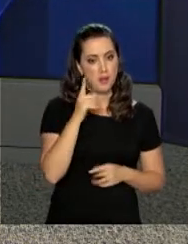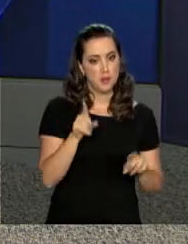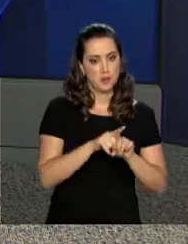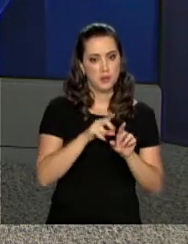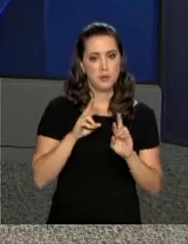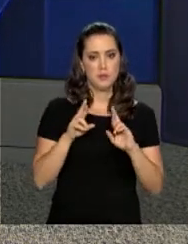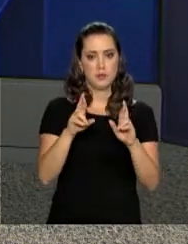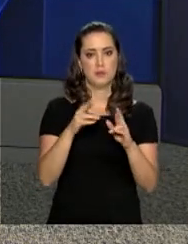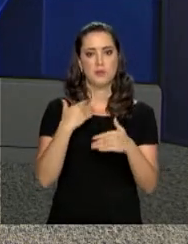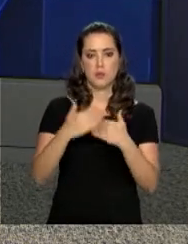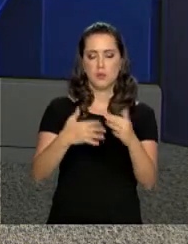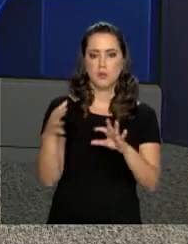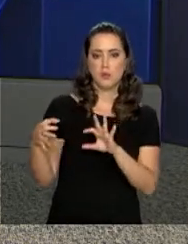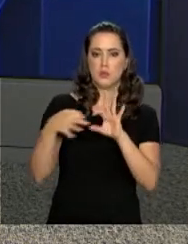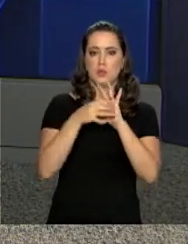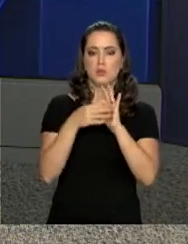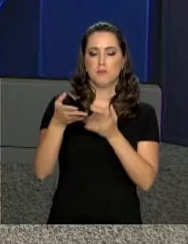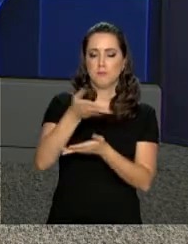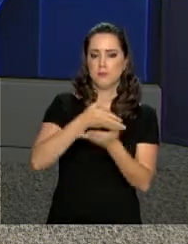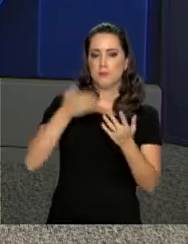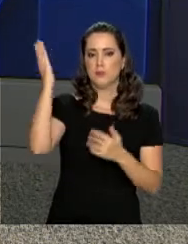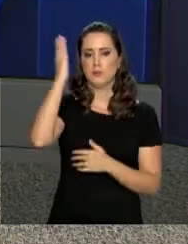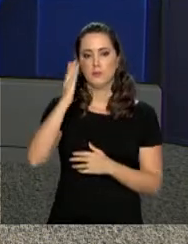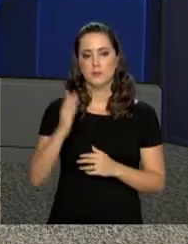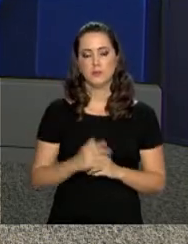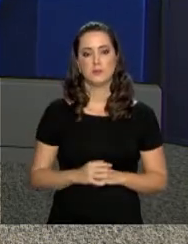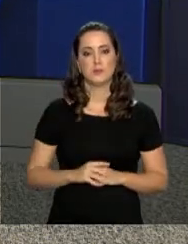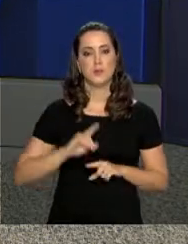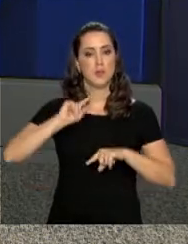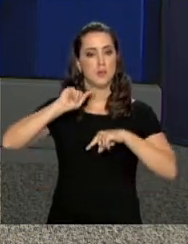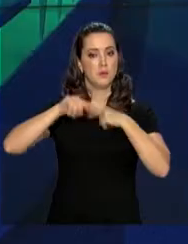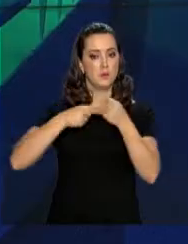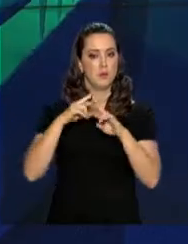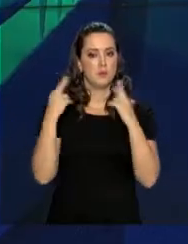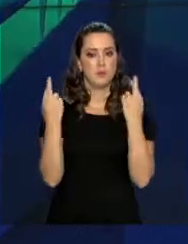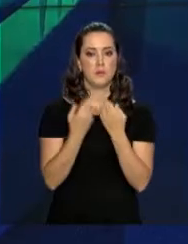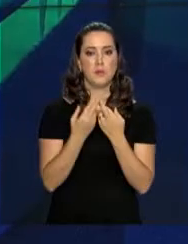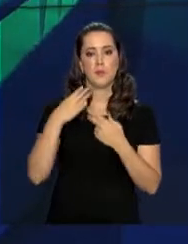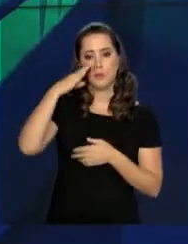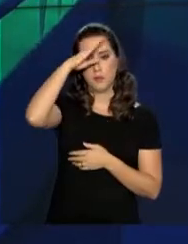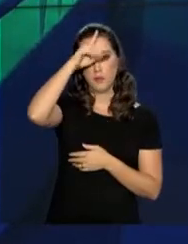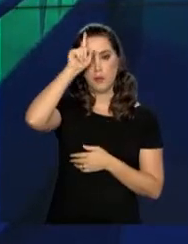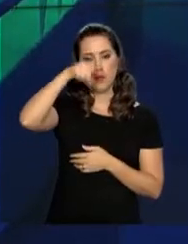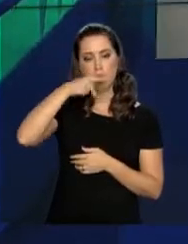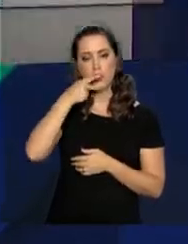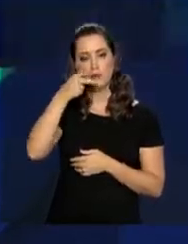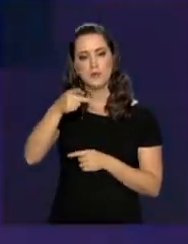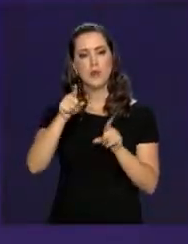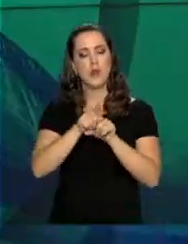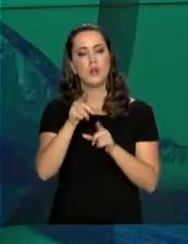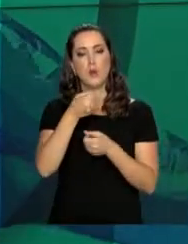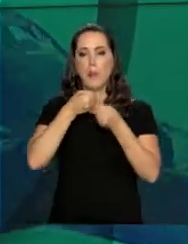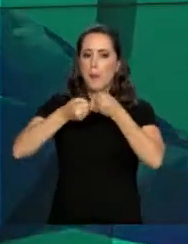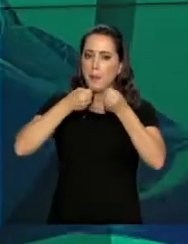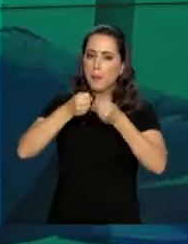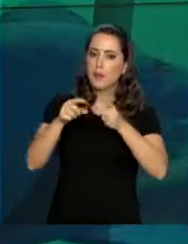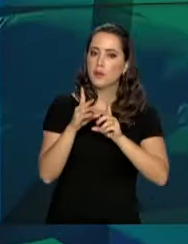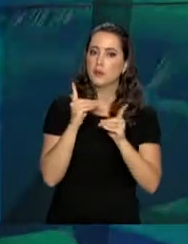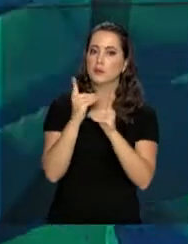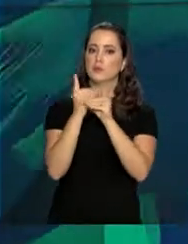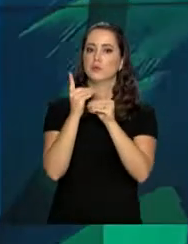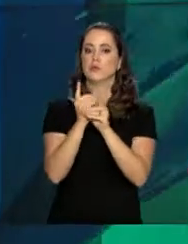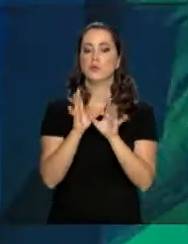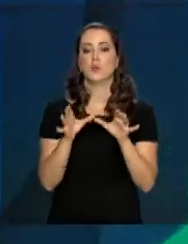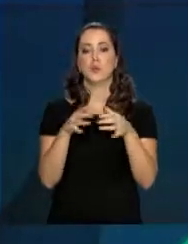também disse que espera manter uma parceria dinâmica com o Brasil. Depois da reunião, Jair Bolsonaro comentou aos jornalistas o encontro